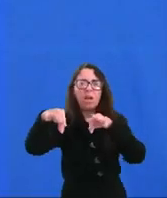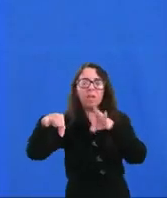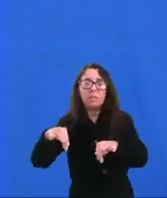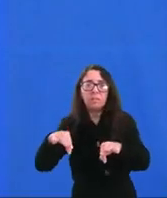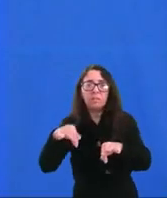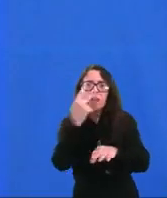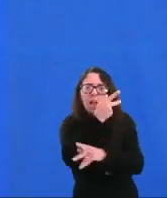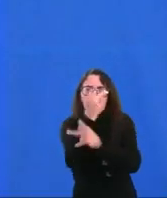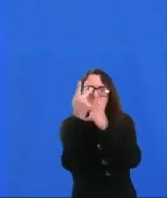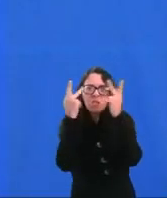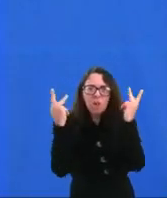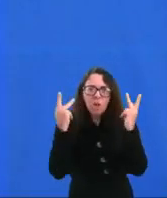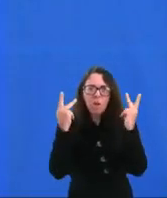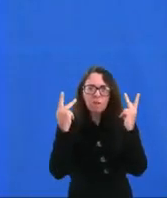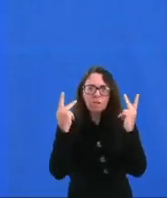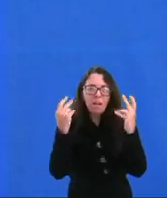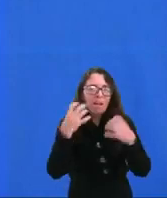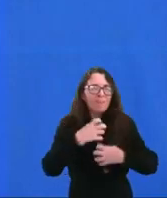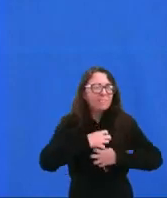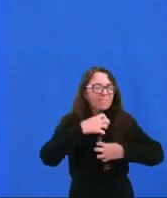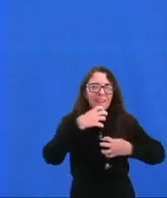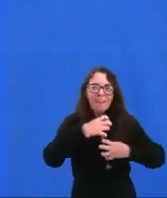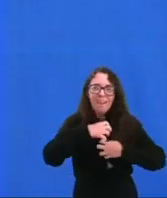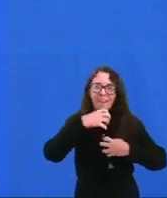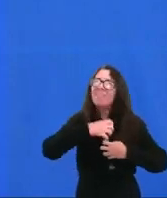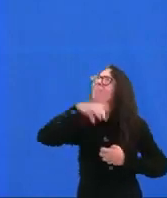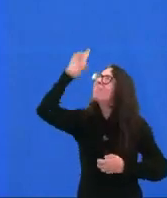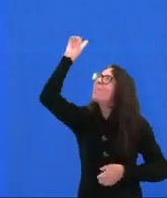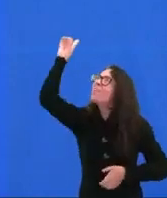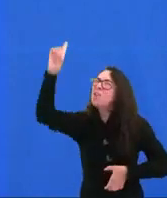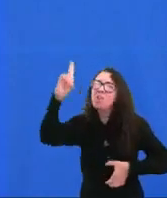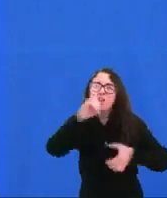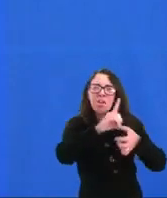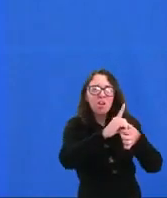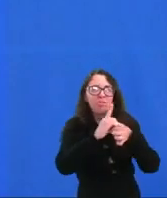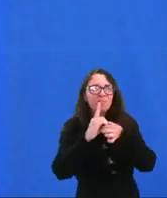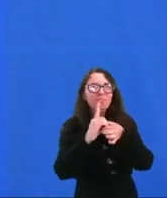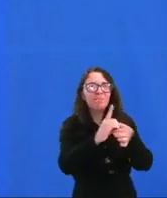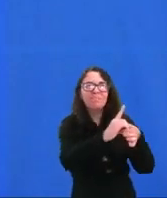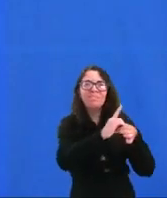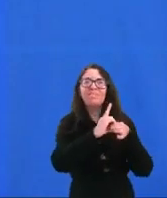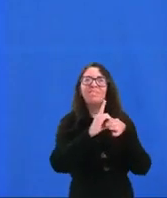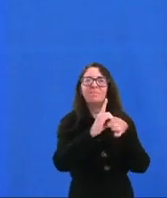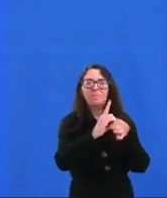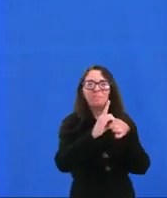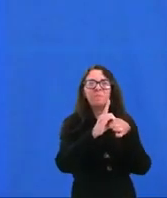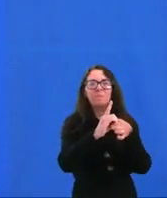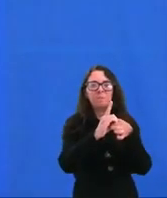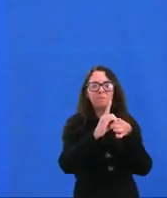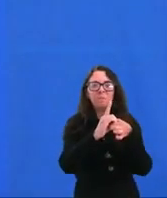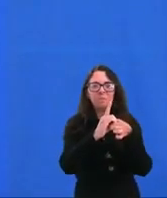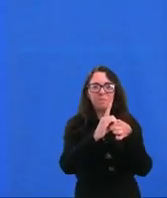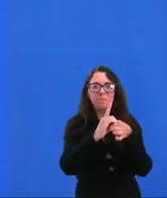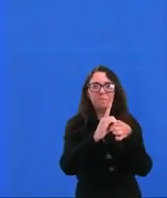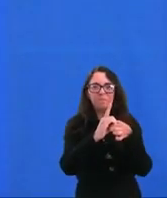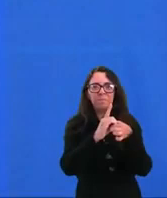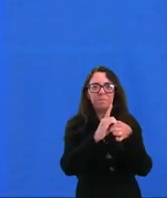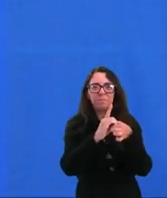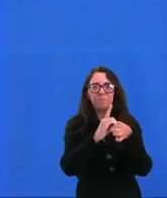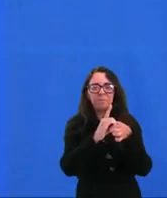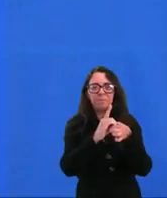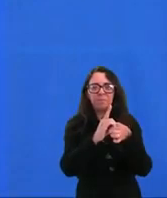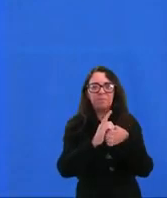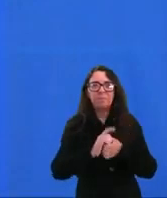A 2A. E Jesus Cristo, quem dá vida à igreja, pois ela é seu